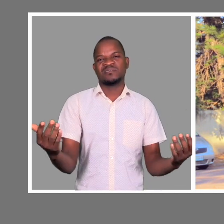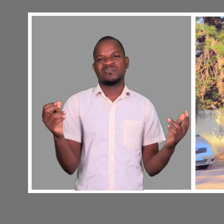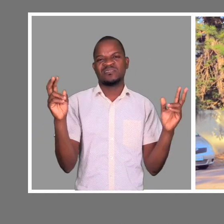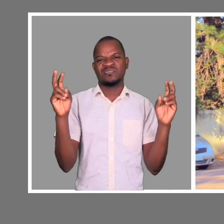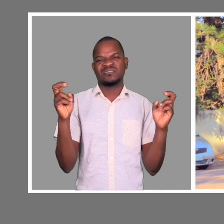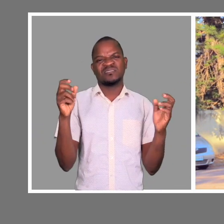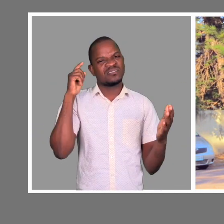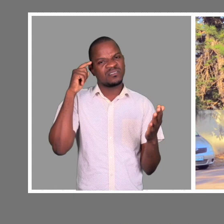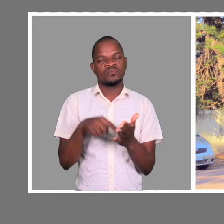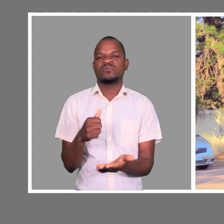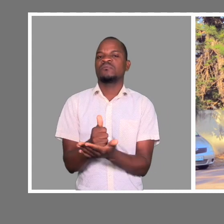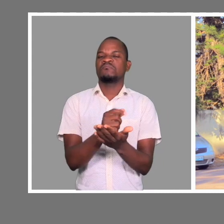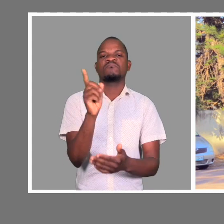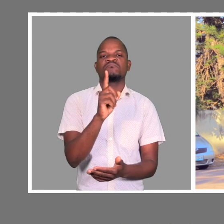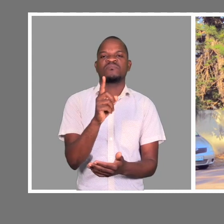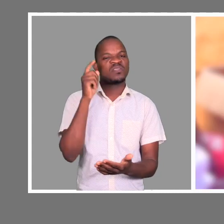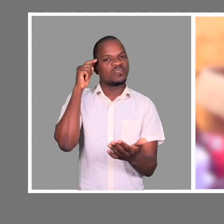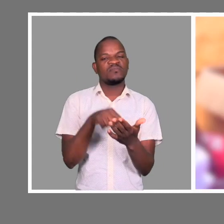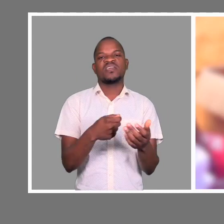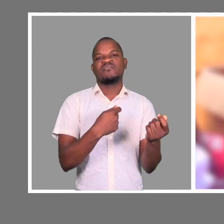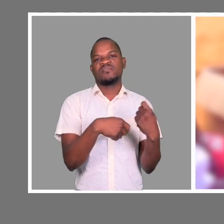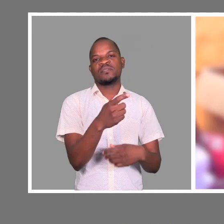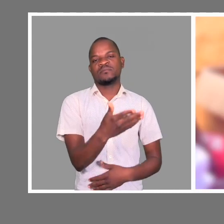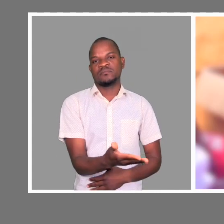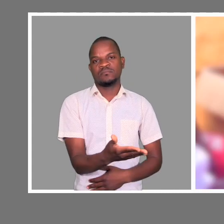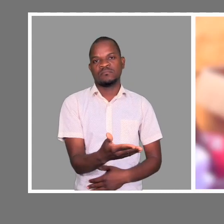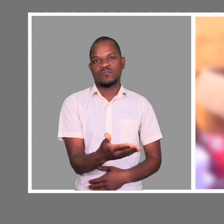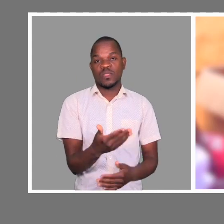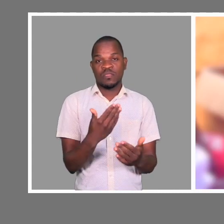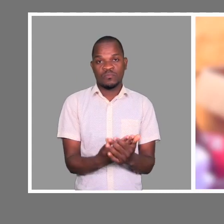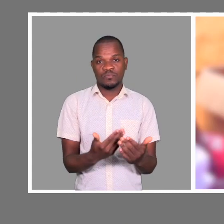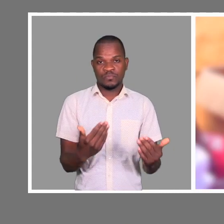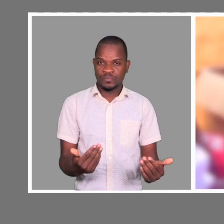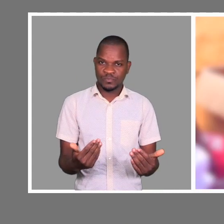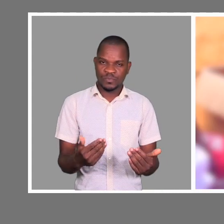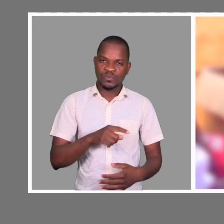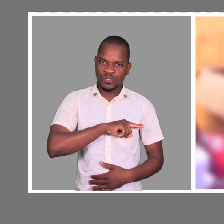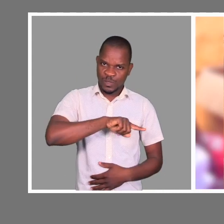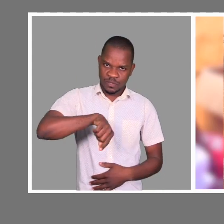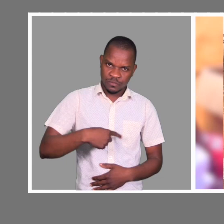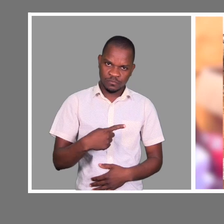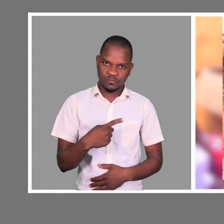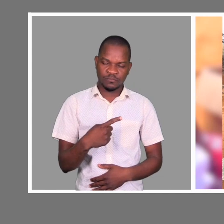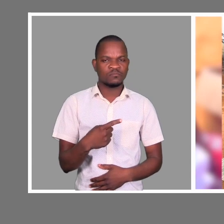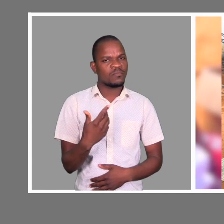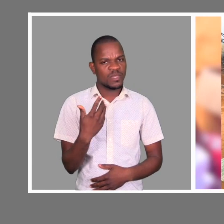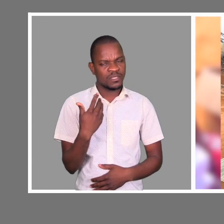detrás de todos esses pedidos ou solicitações, nós conseguimos